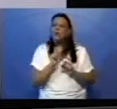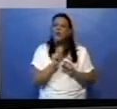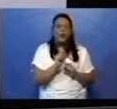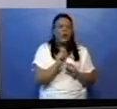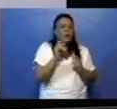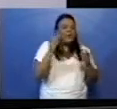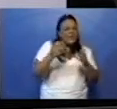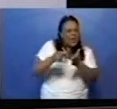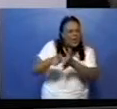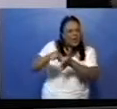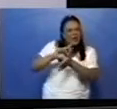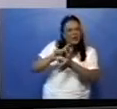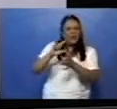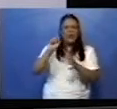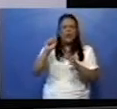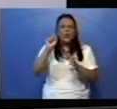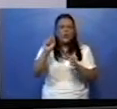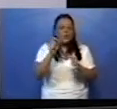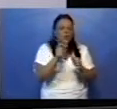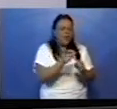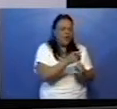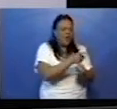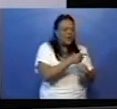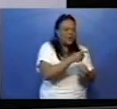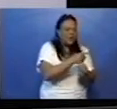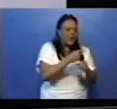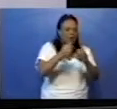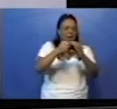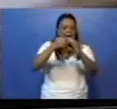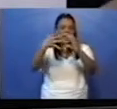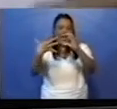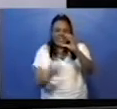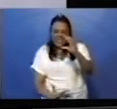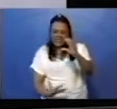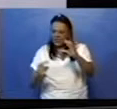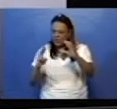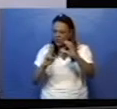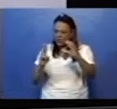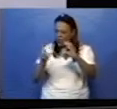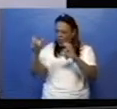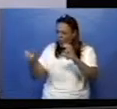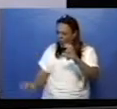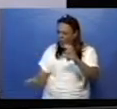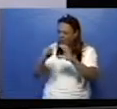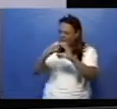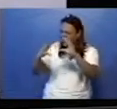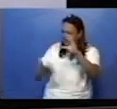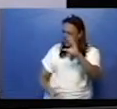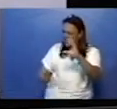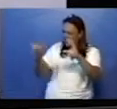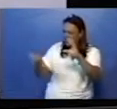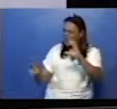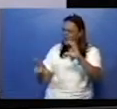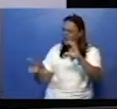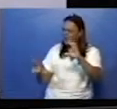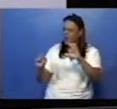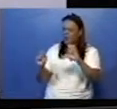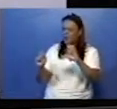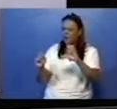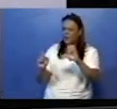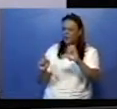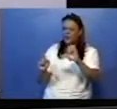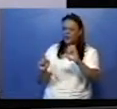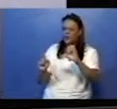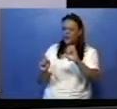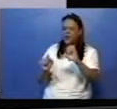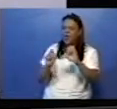lembrar, característica do nome. Então, todo nome tem características que são atribuídas a ele. Essas características a gente chama